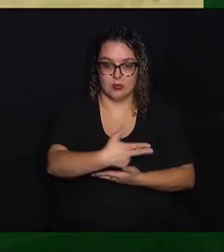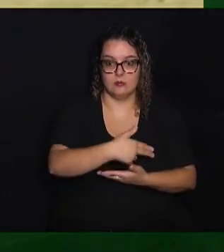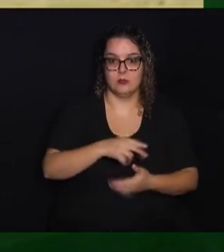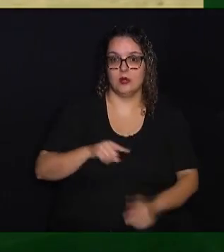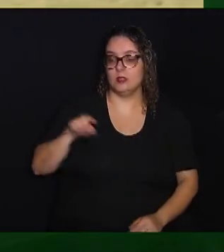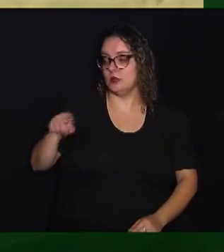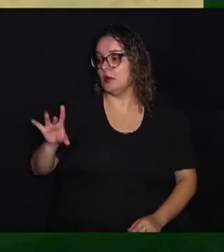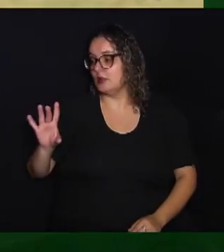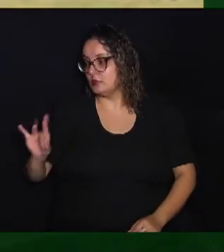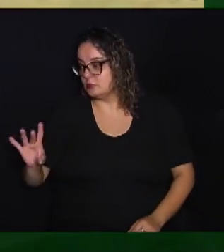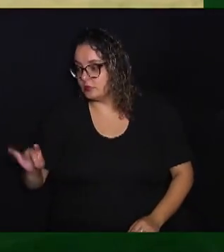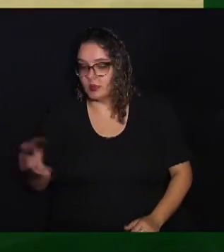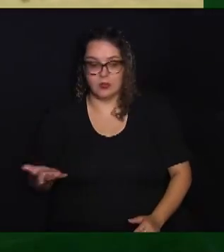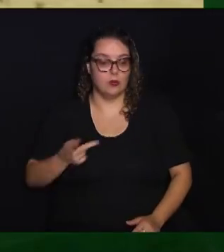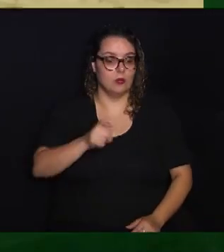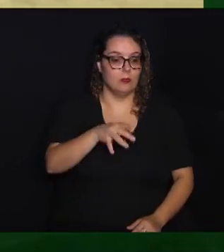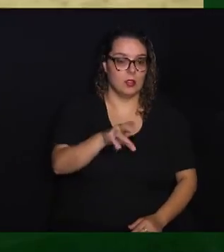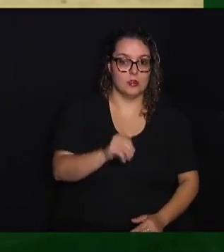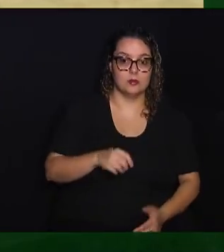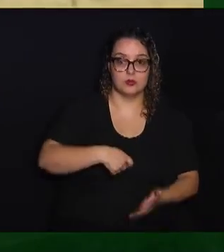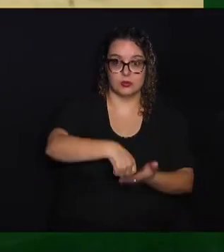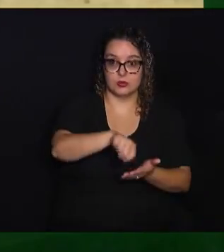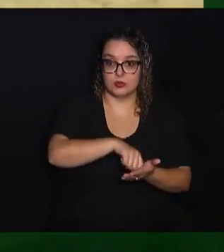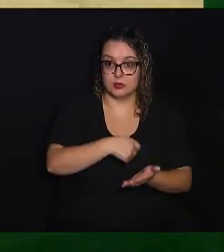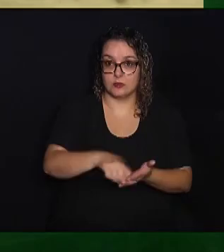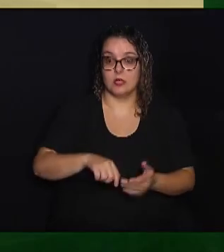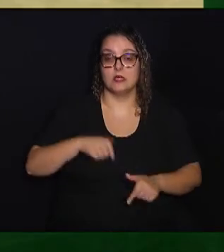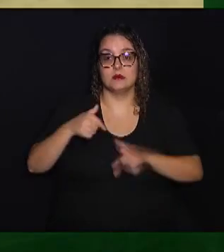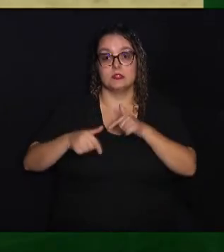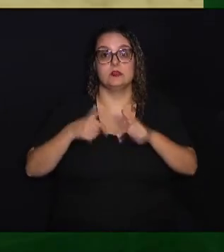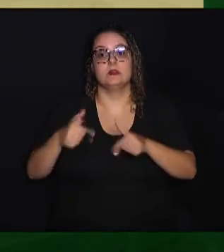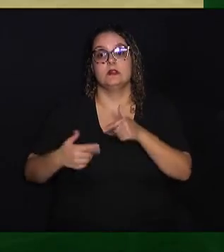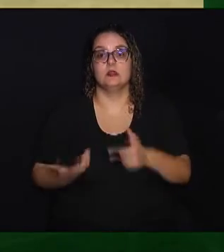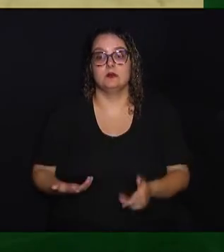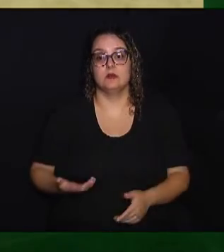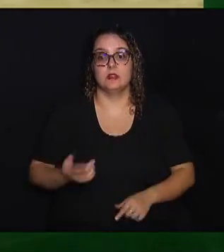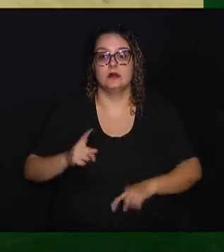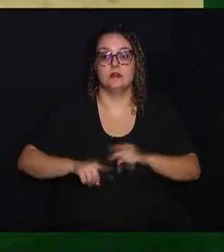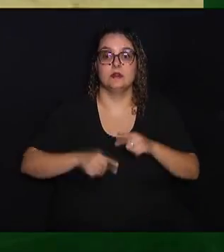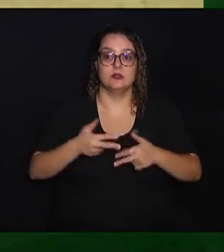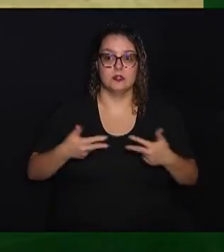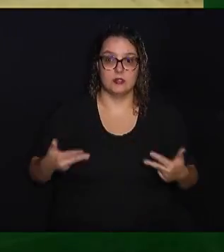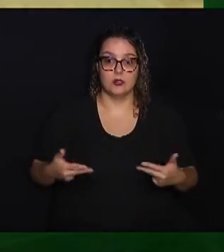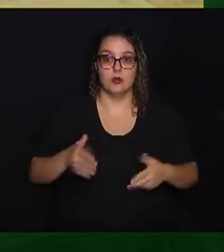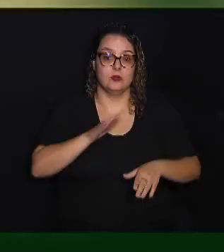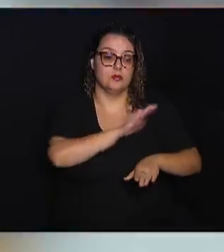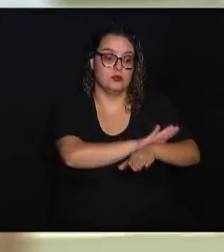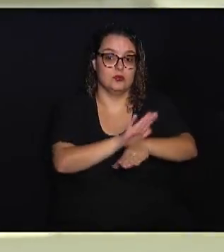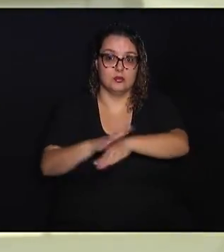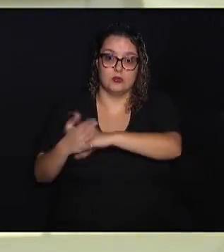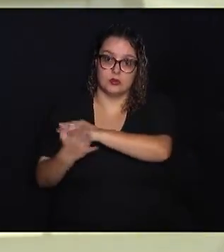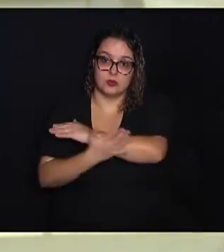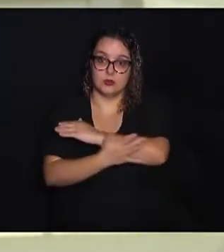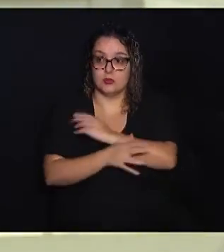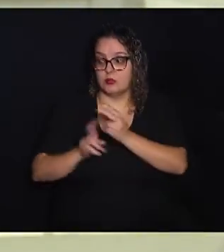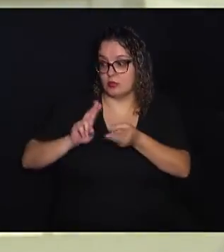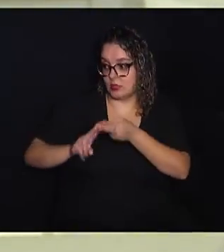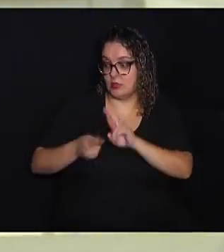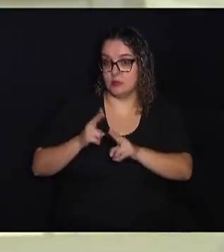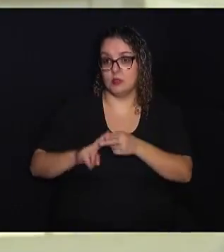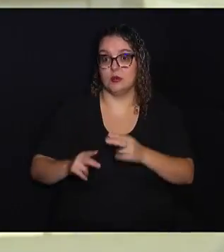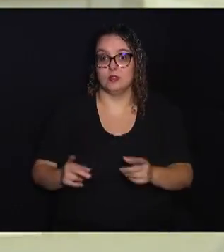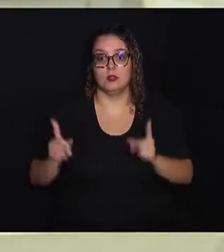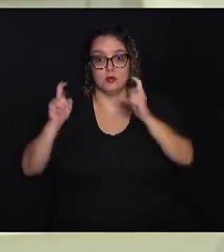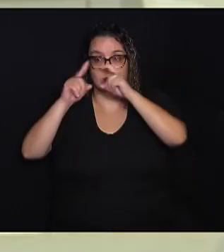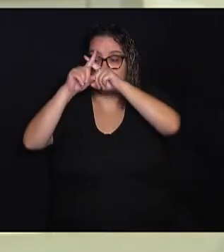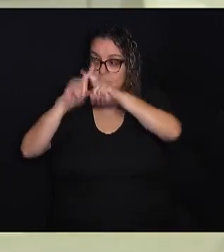de pintura. Então, nesses trabalhos em equipe, um ajuda o outro, um socializa com o outro a sua habilidade. O seu desafio,